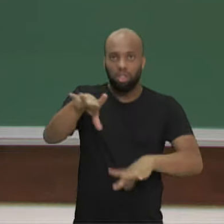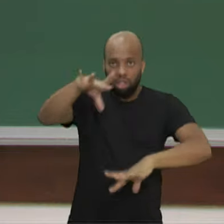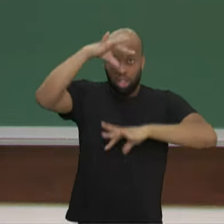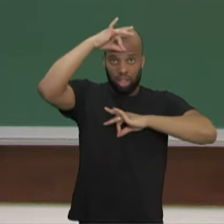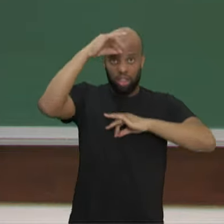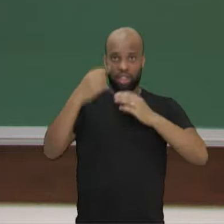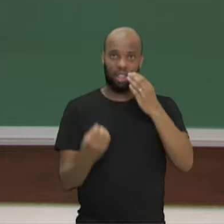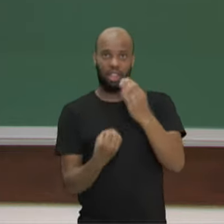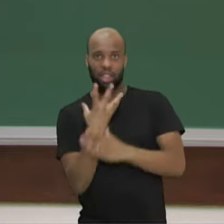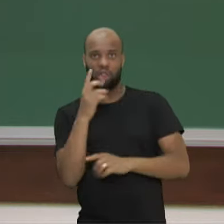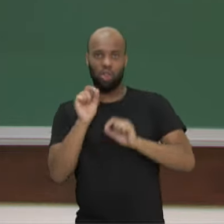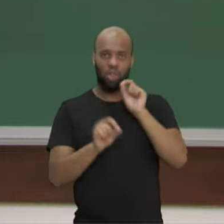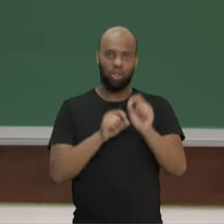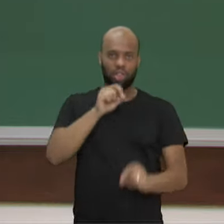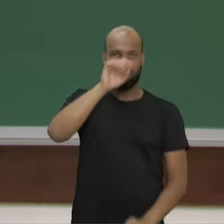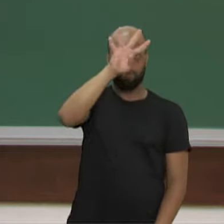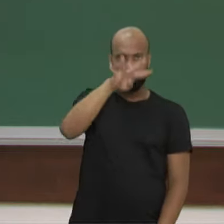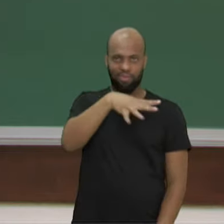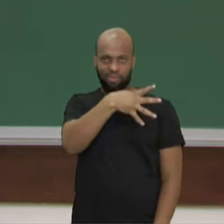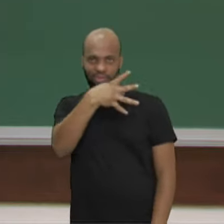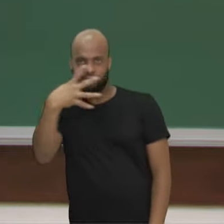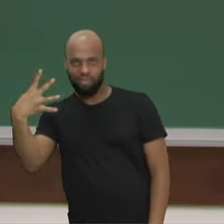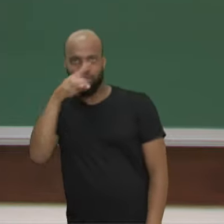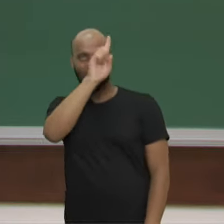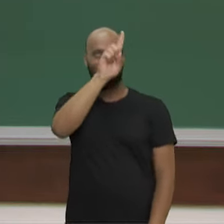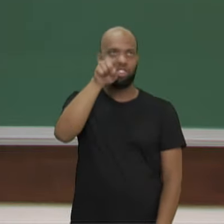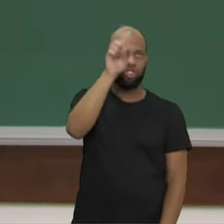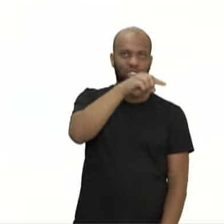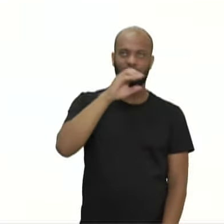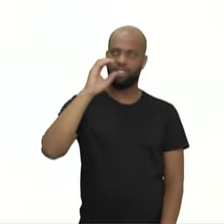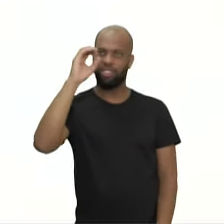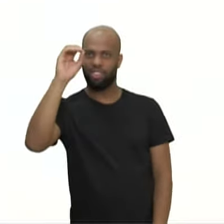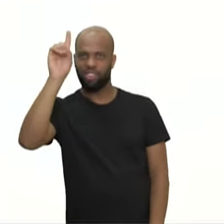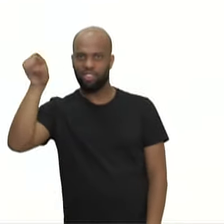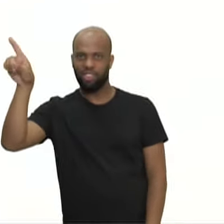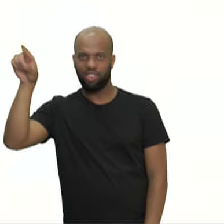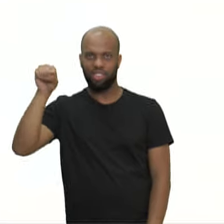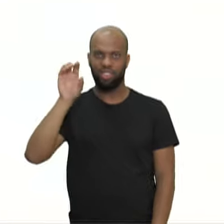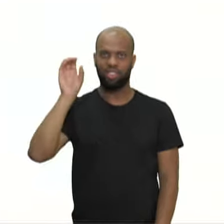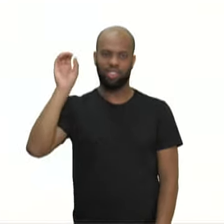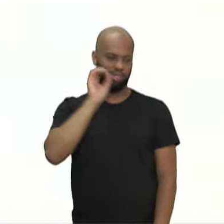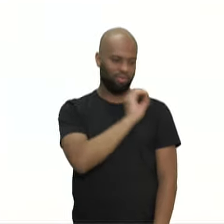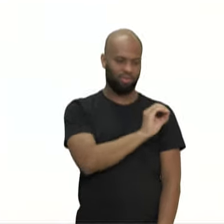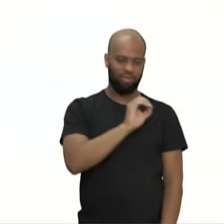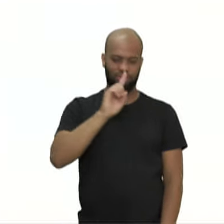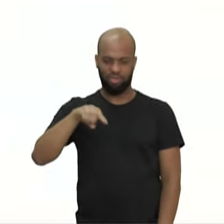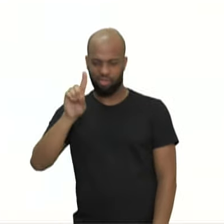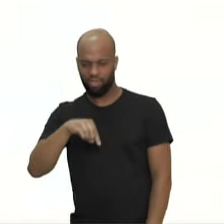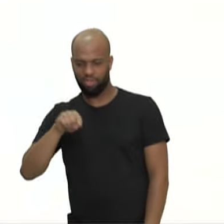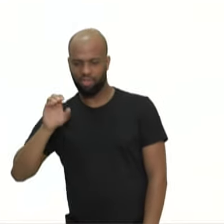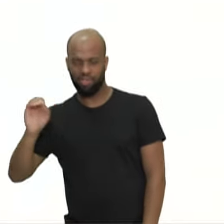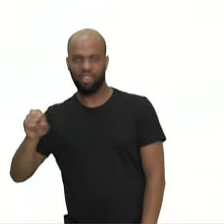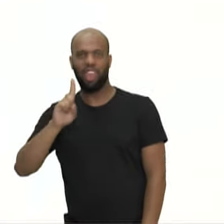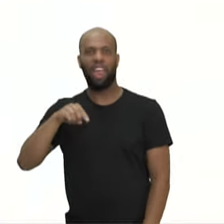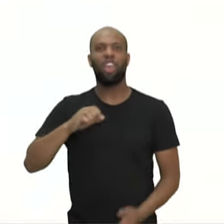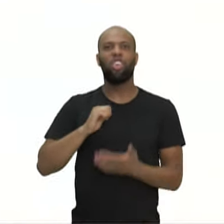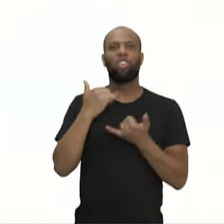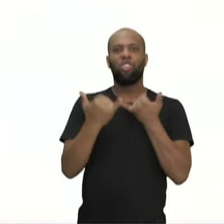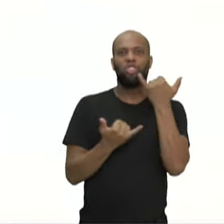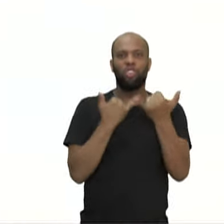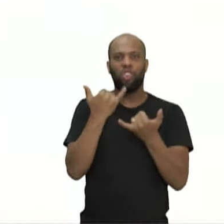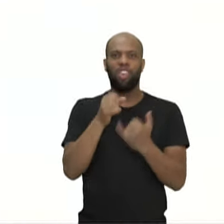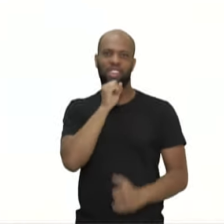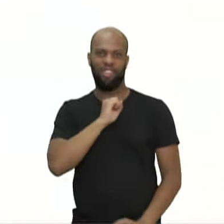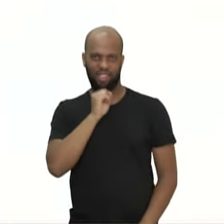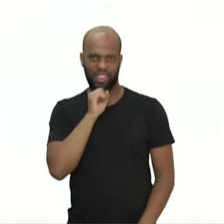jogo da velha. Então, tem uma parte branca aqui e aqui, né? E vai inverter um pouquinho no outro ator,